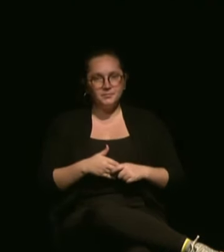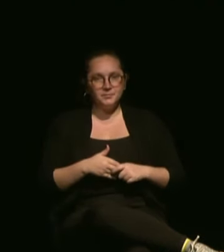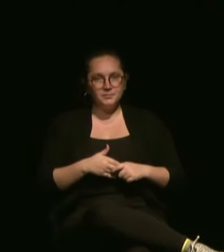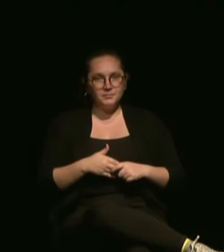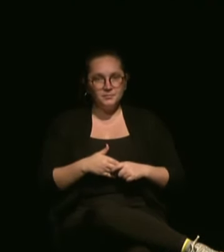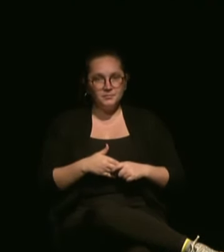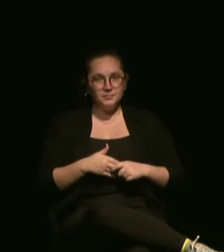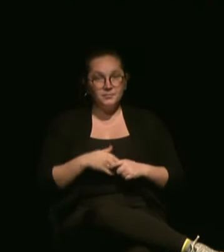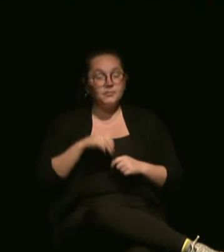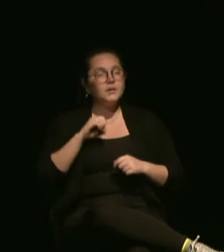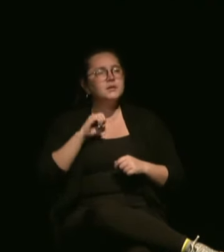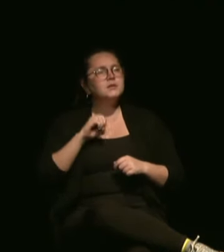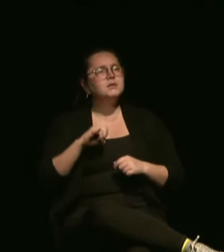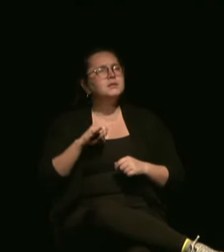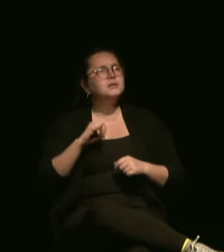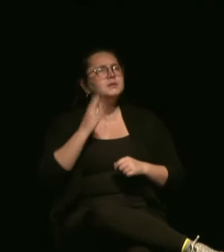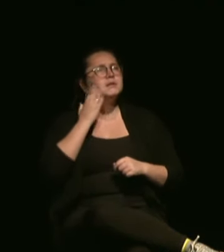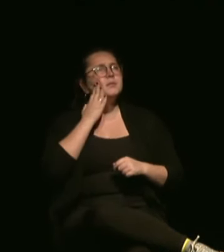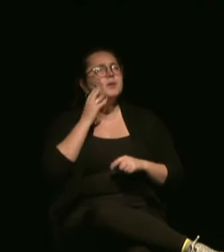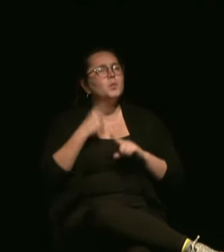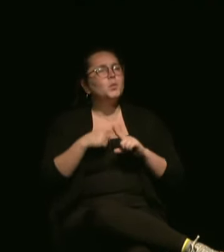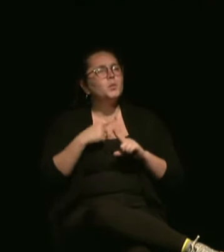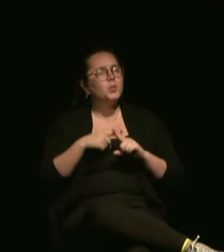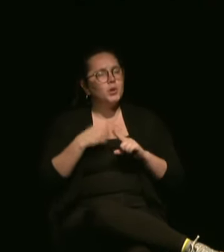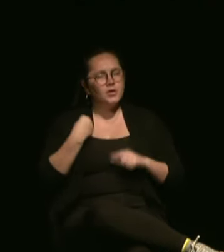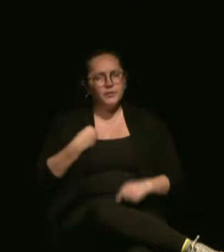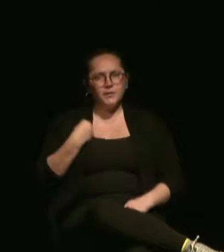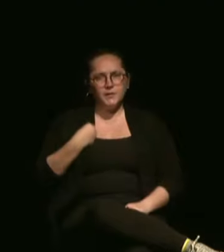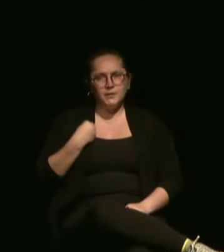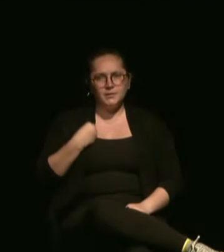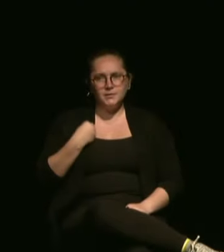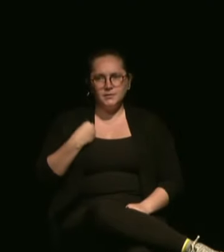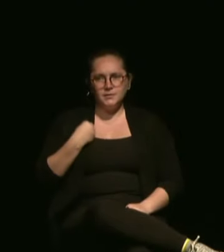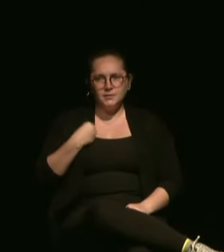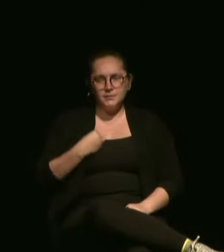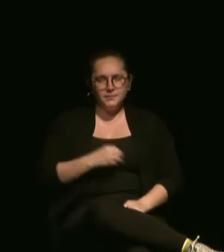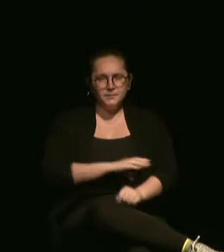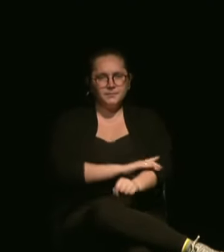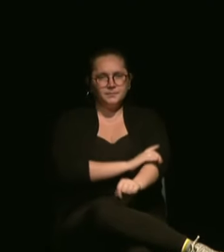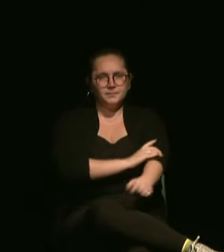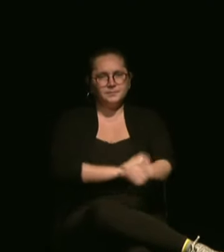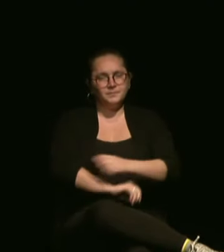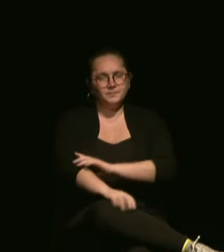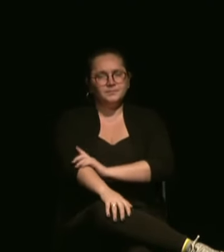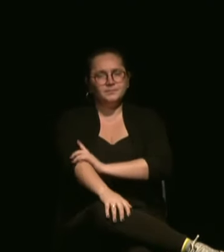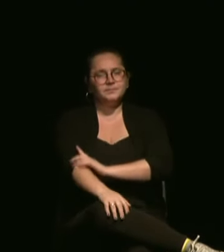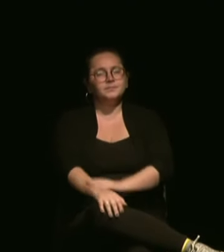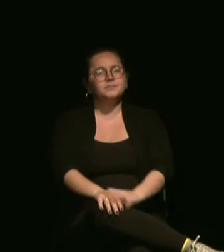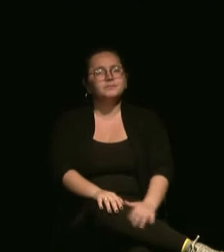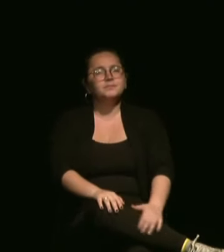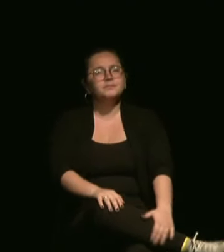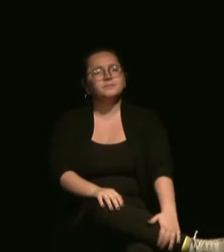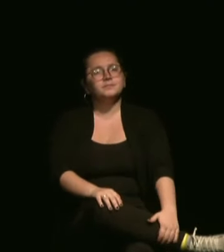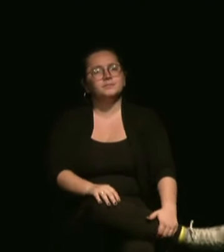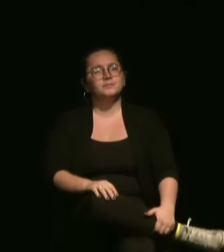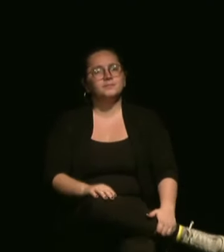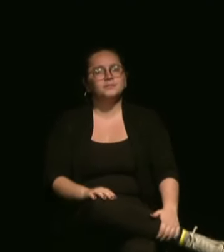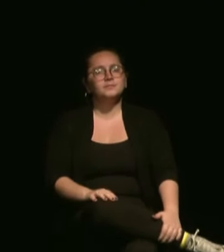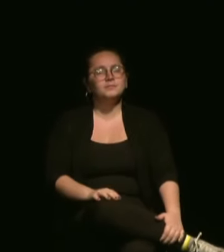Se pudéssemos saber por que vivemos, por que sofremos, ah, se pudéssemos.